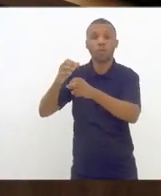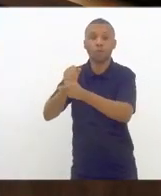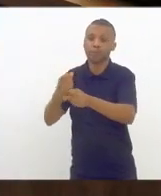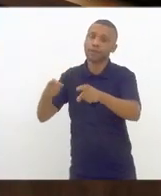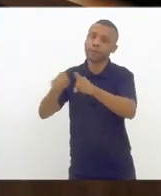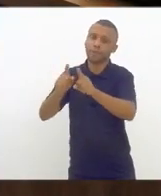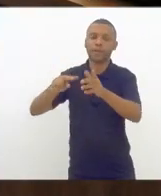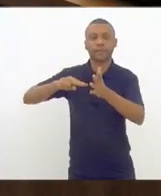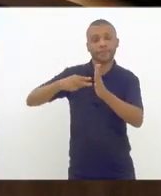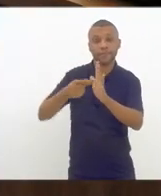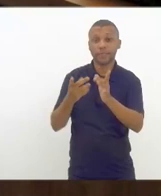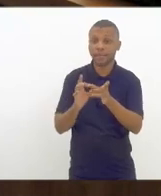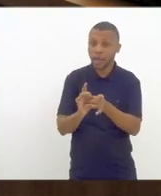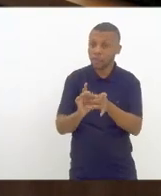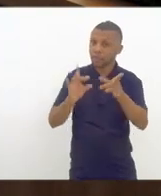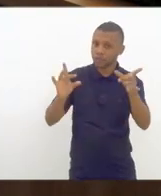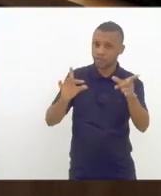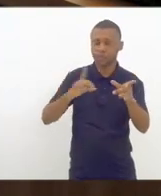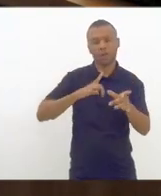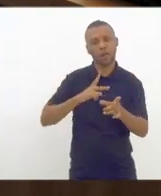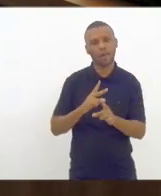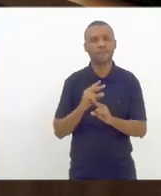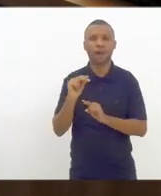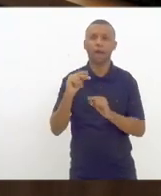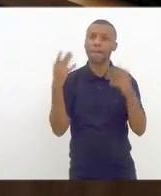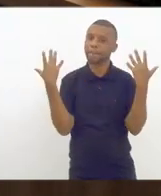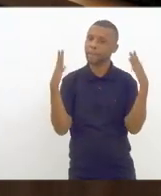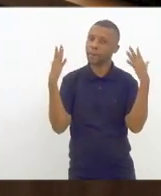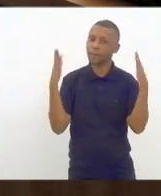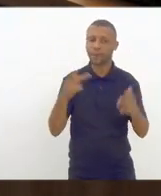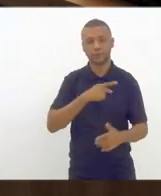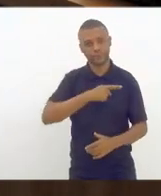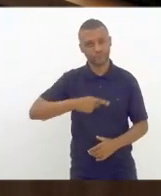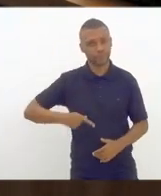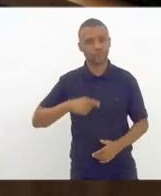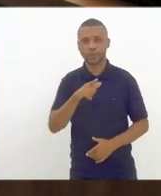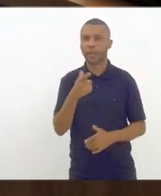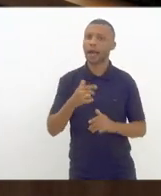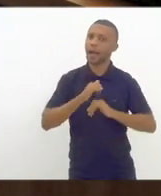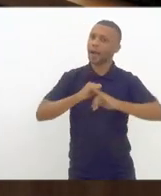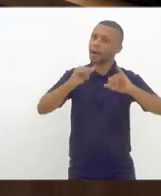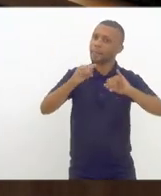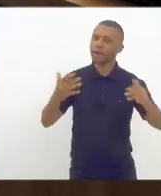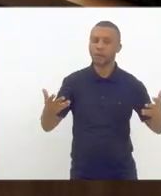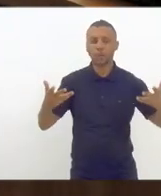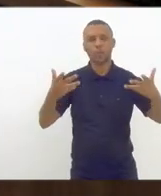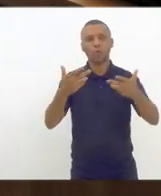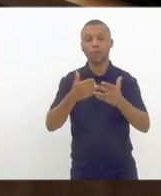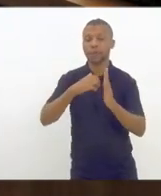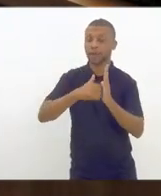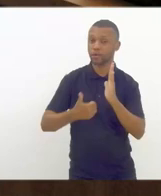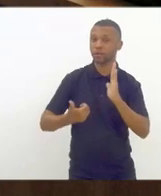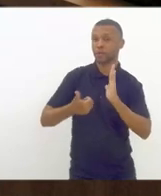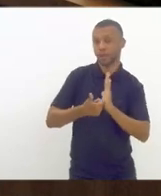vitória da nossa democracia, inegavelmente. Parabéns ao nosso presidente pela belíssima campanha ao Senado.